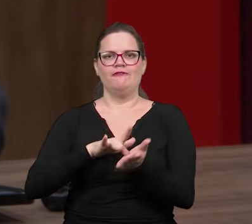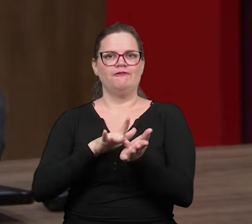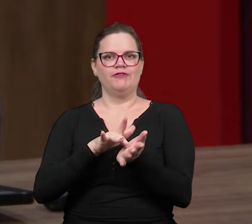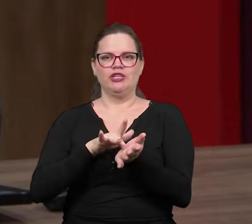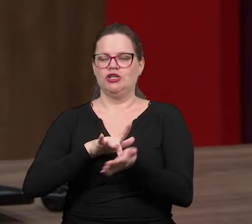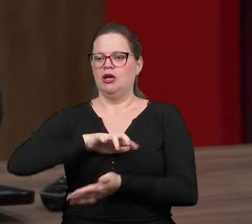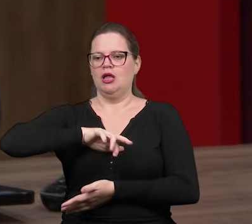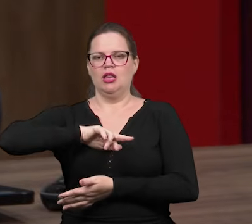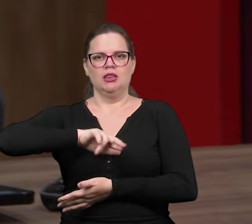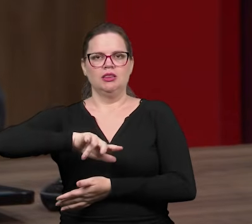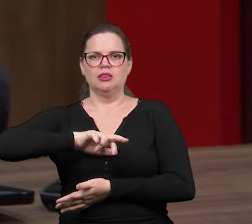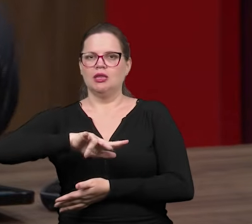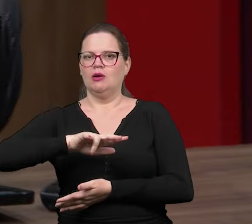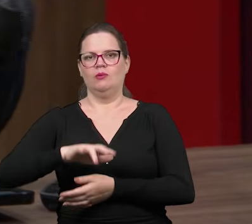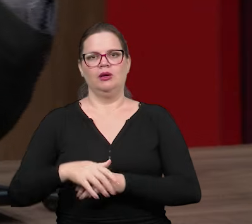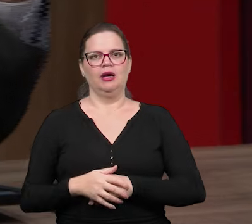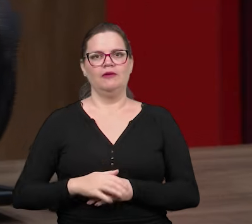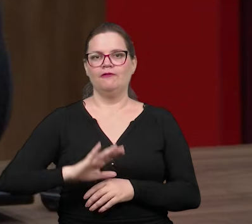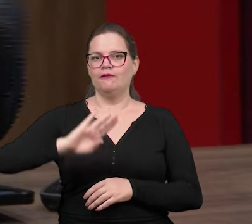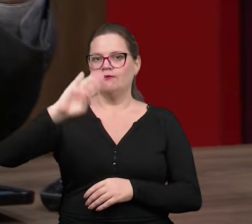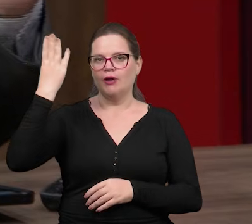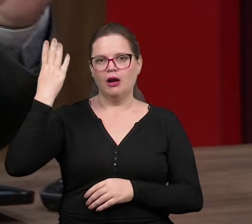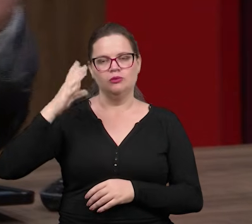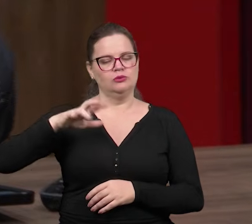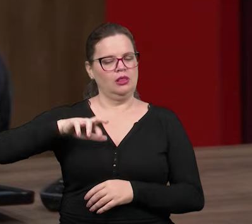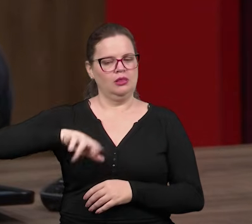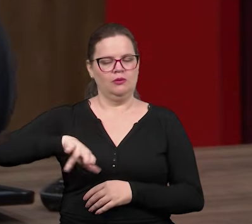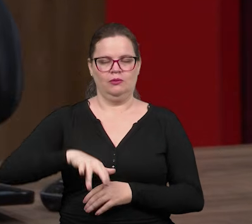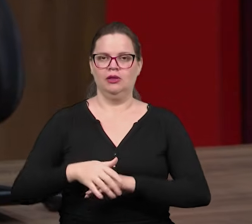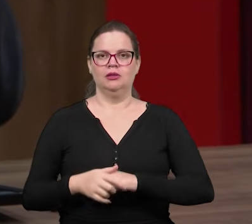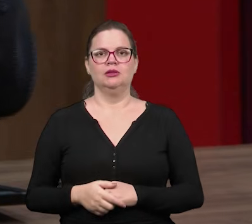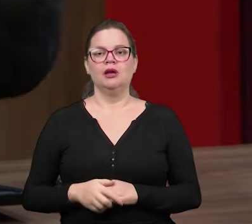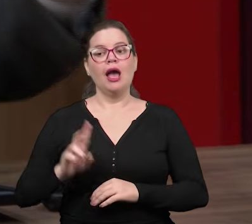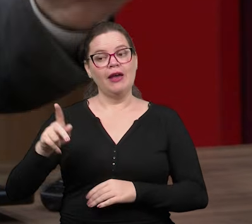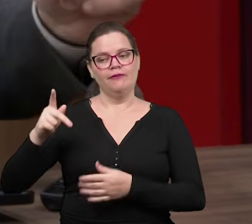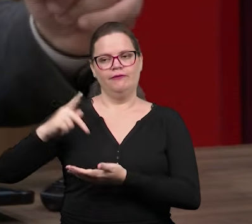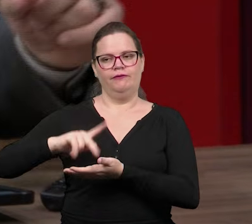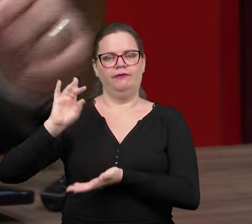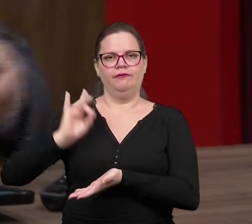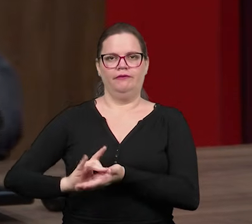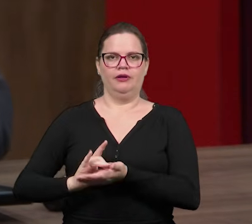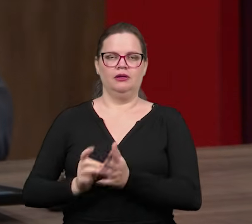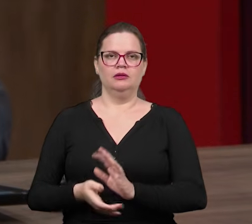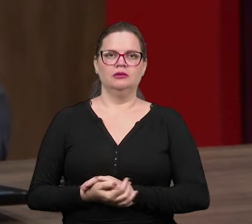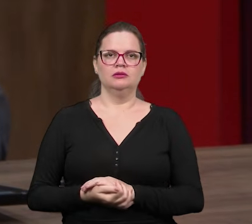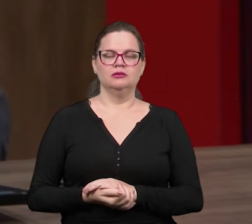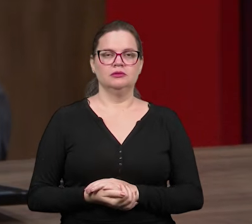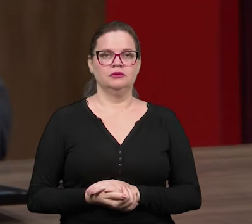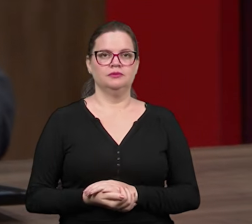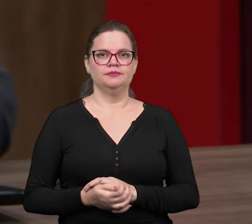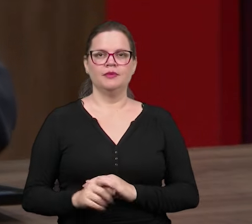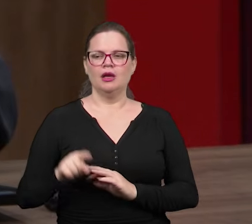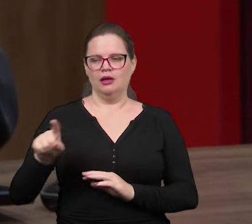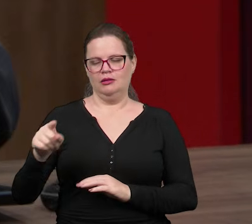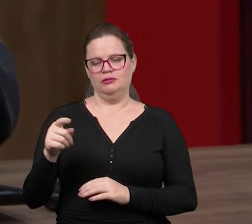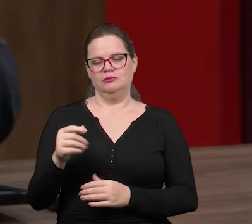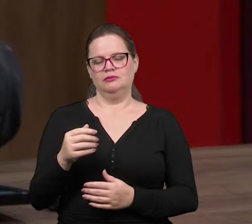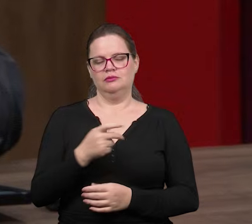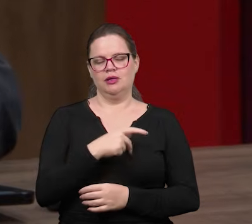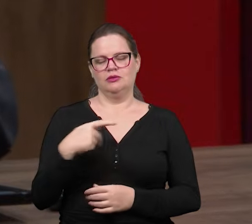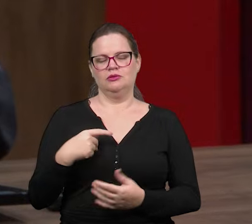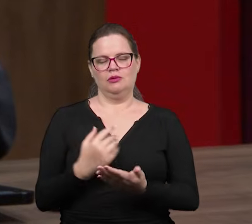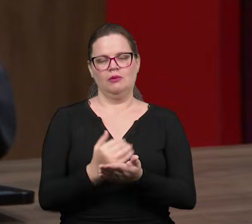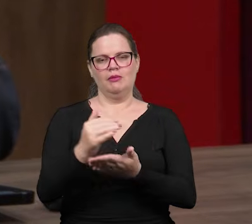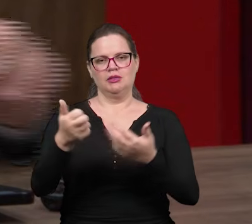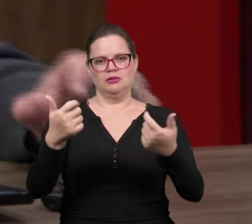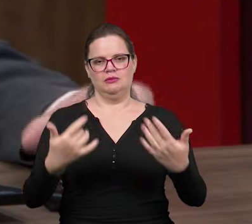fizesse uma introdução sobre esse aspecto, sobre Paulo fazer essa nomenclatura, ó, uma fé não fingida, para nós entendermos, já começarmos